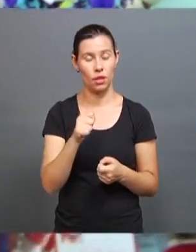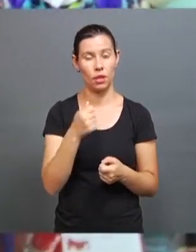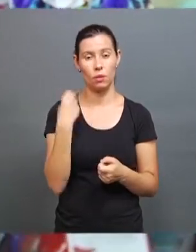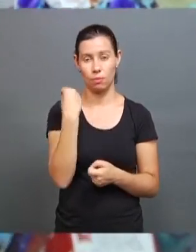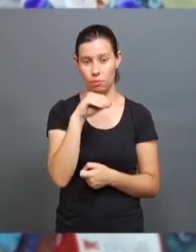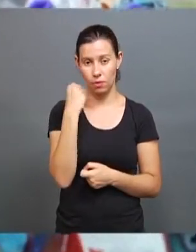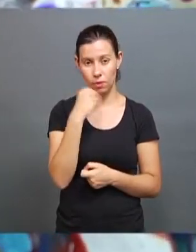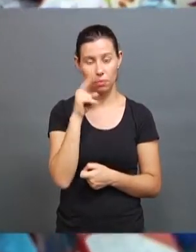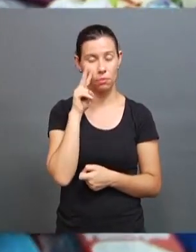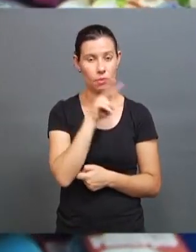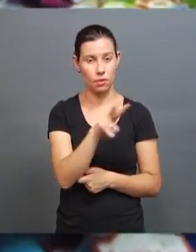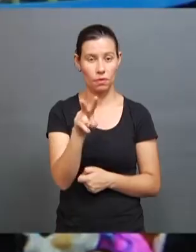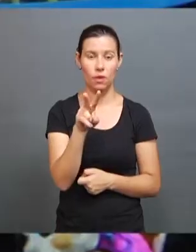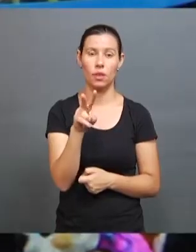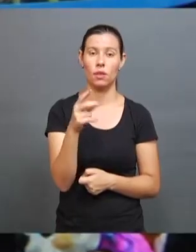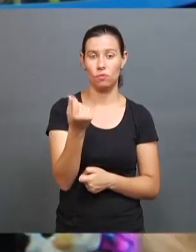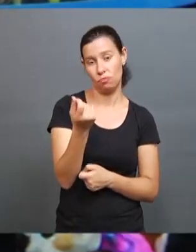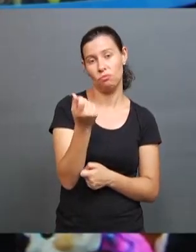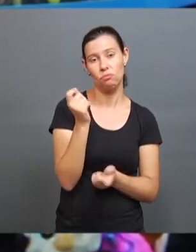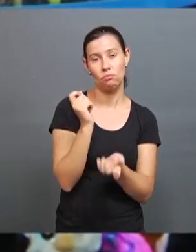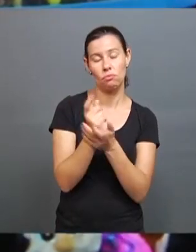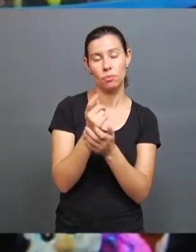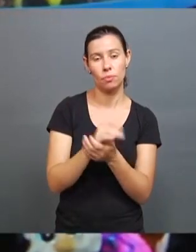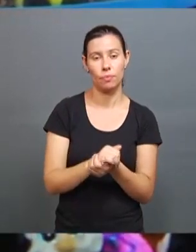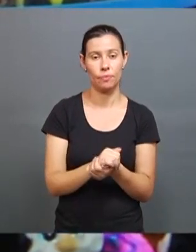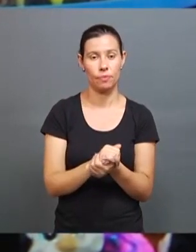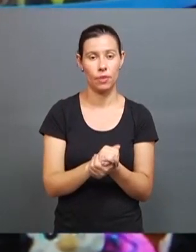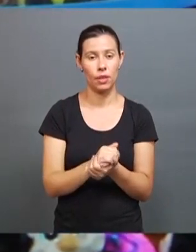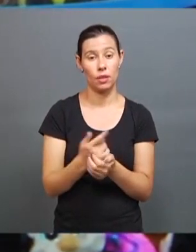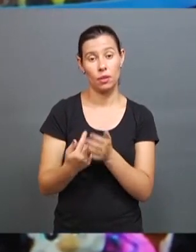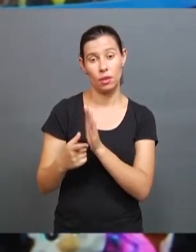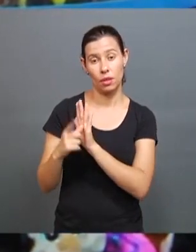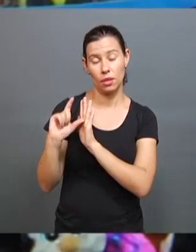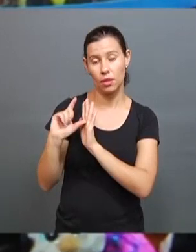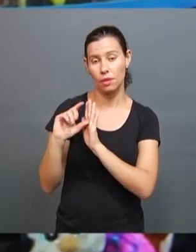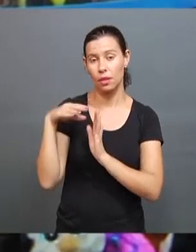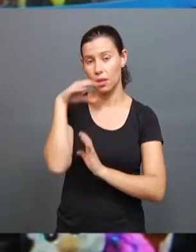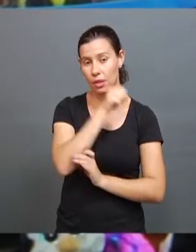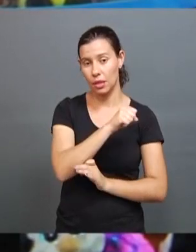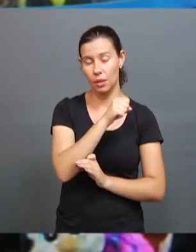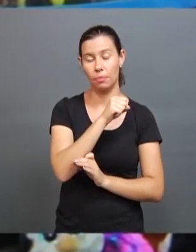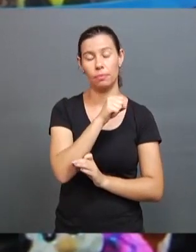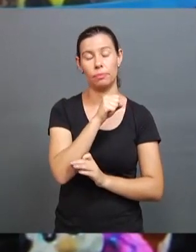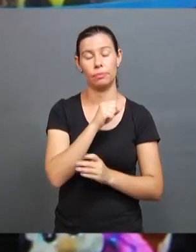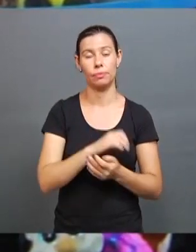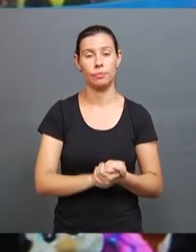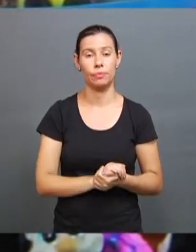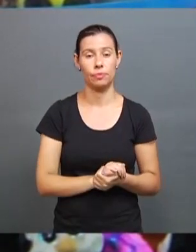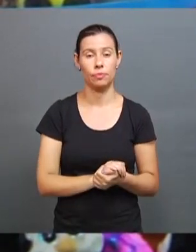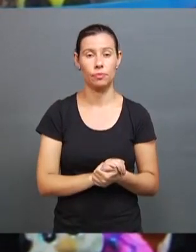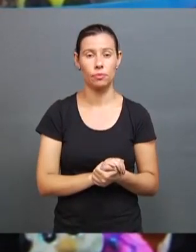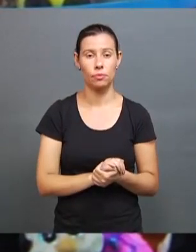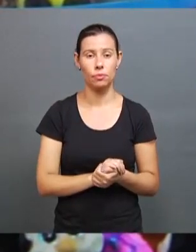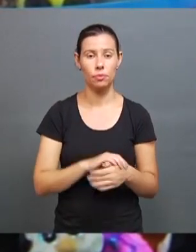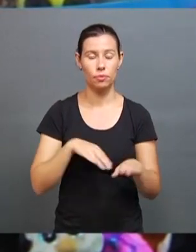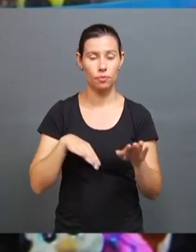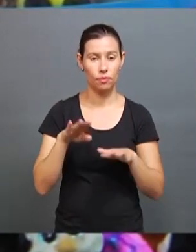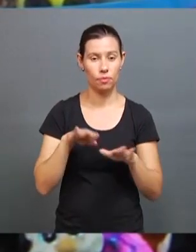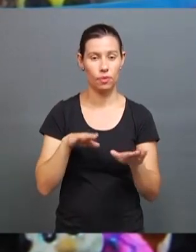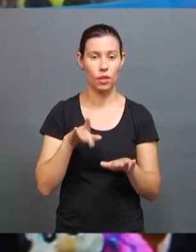dar uma olhada nos preços. Já para adiantar, né? Para resolver mais rápido, para não ficar mais apertado